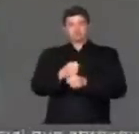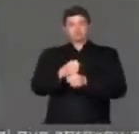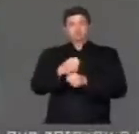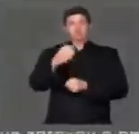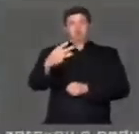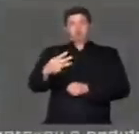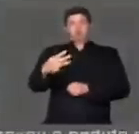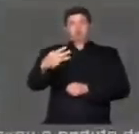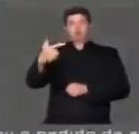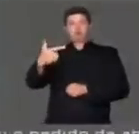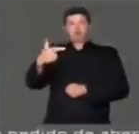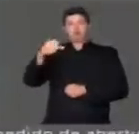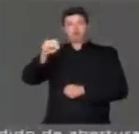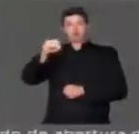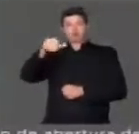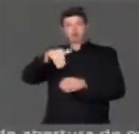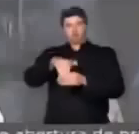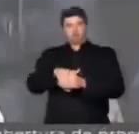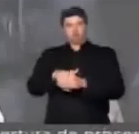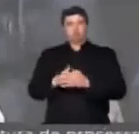acumulou 328 votos.